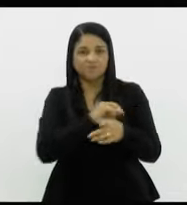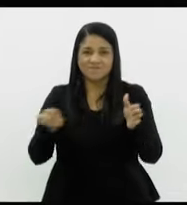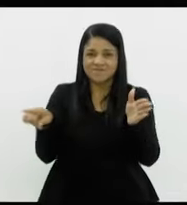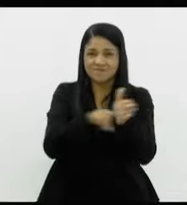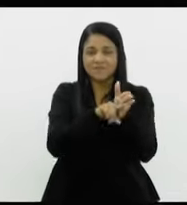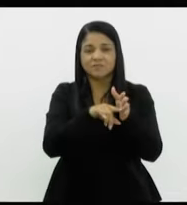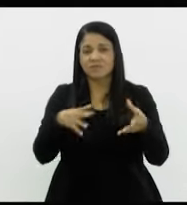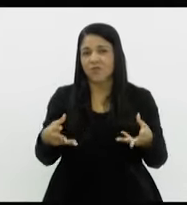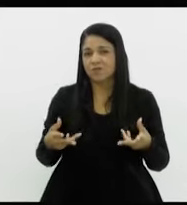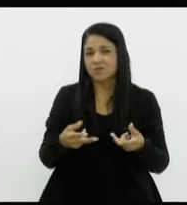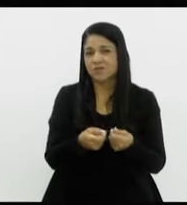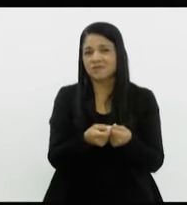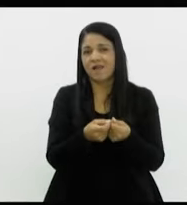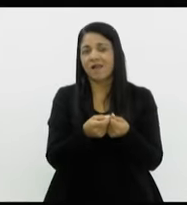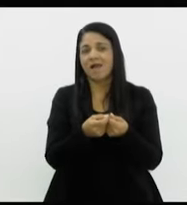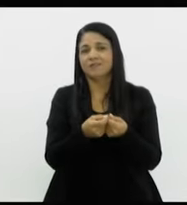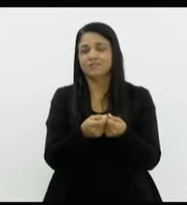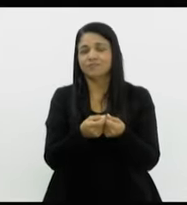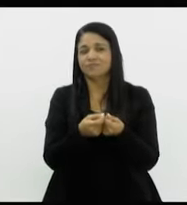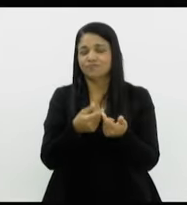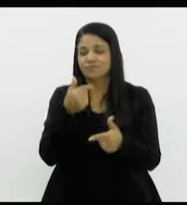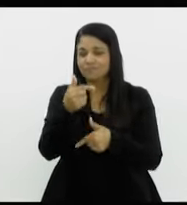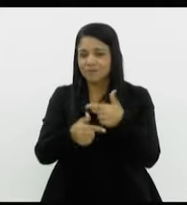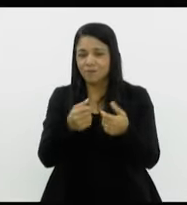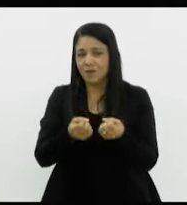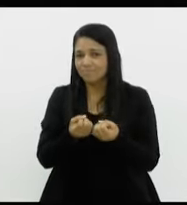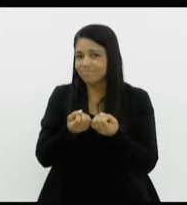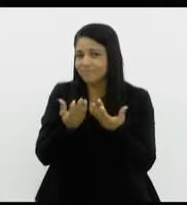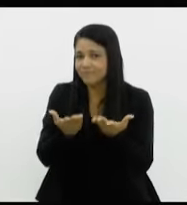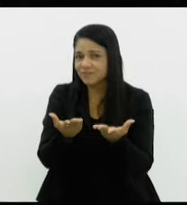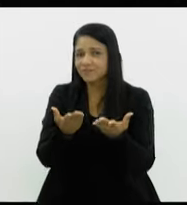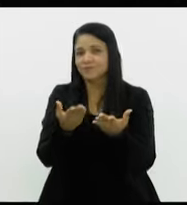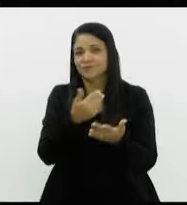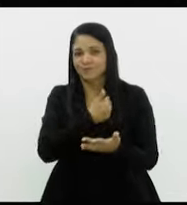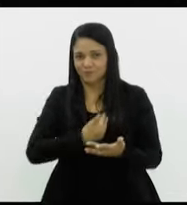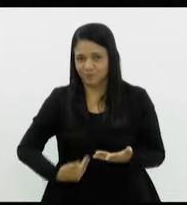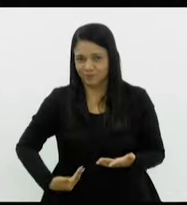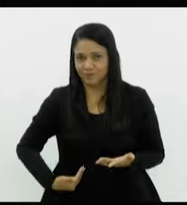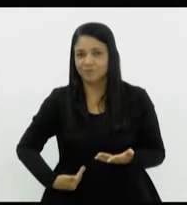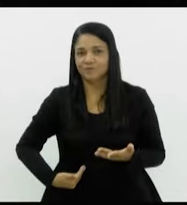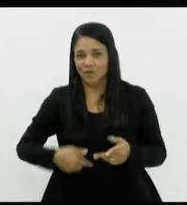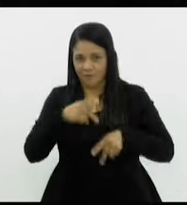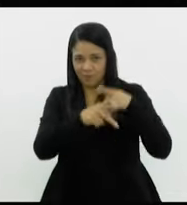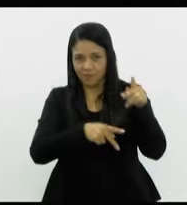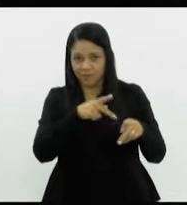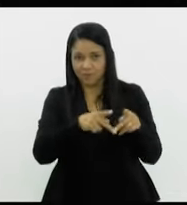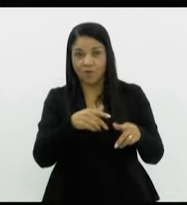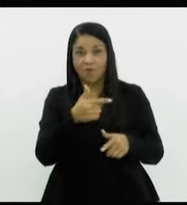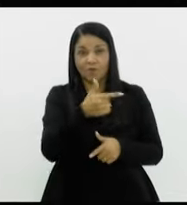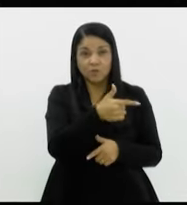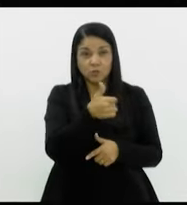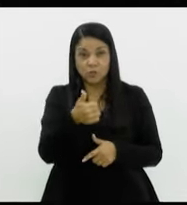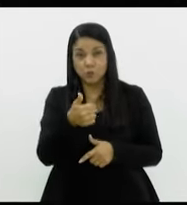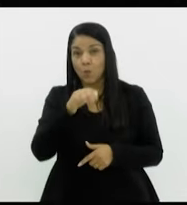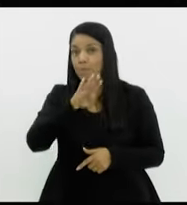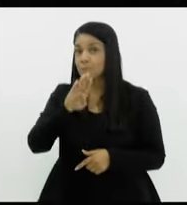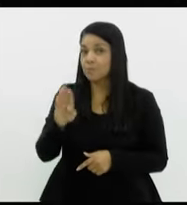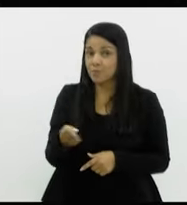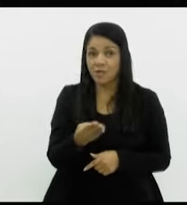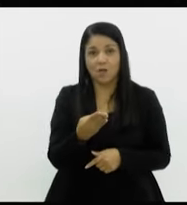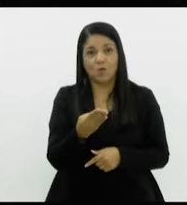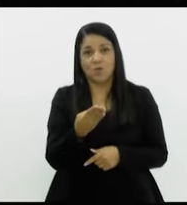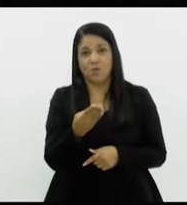na qualidade da prestação dos serviços públicos. Uma renúncia fiscal na ordem de 21 bilhões, para ser mais